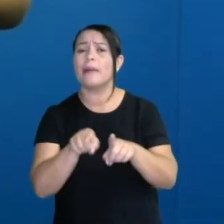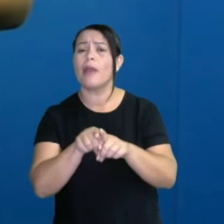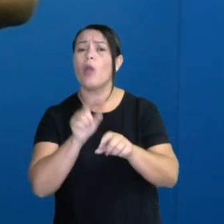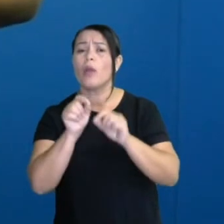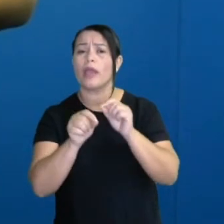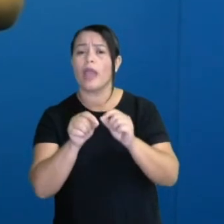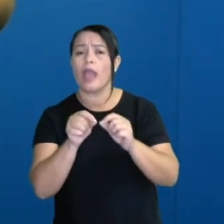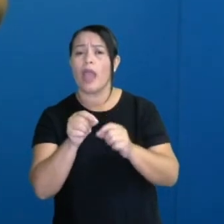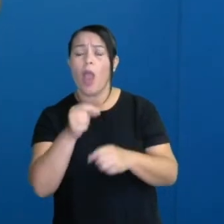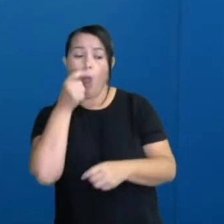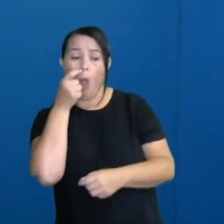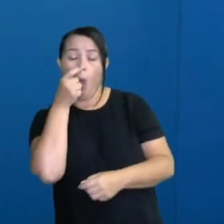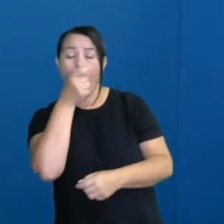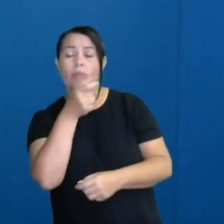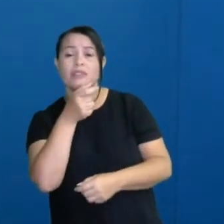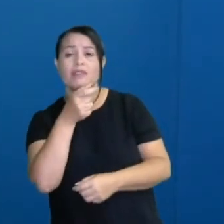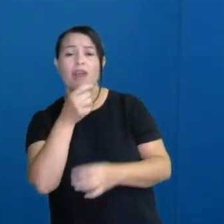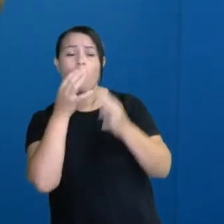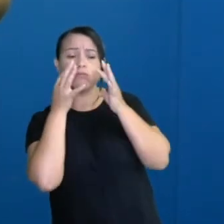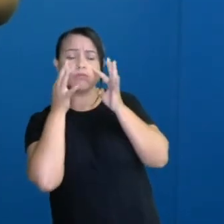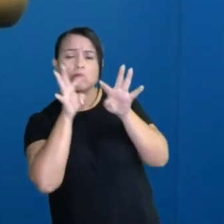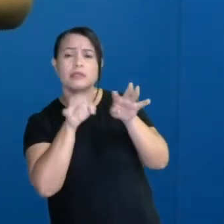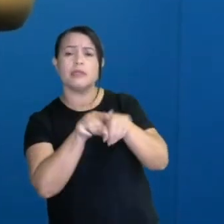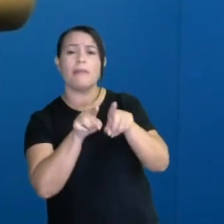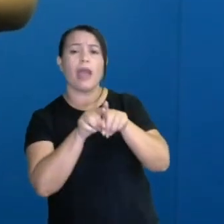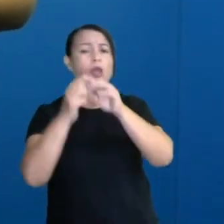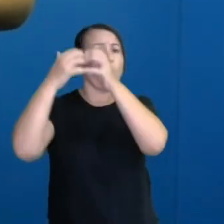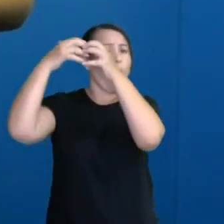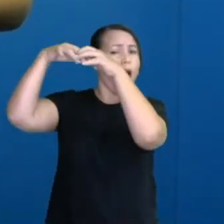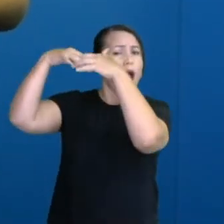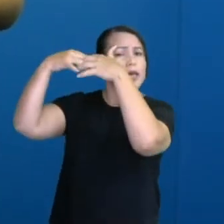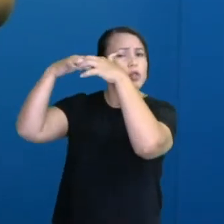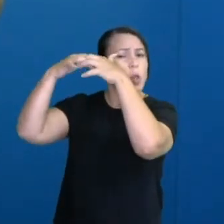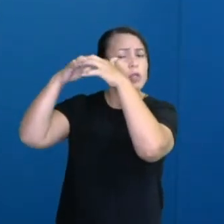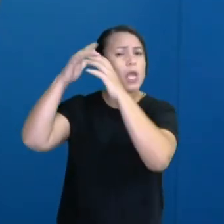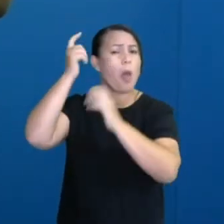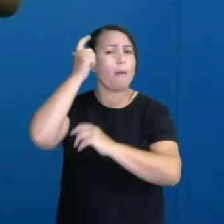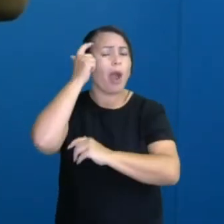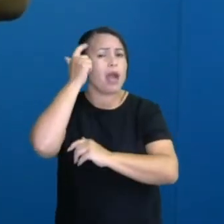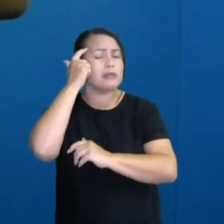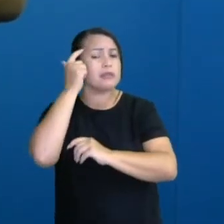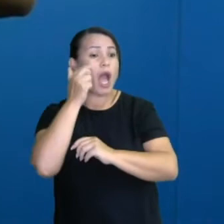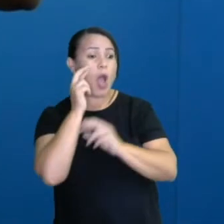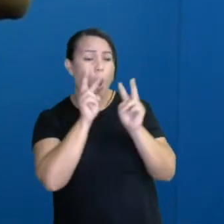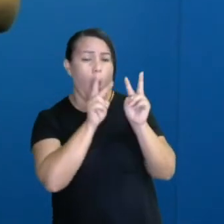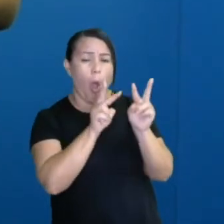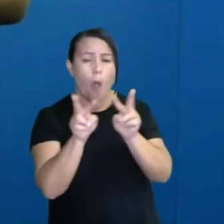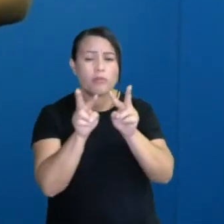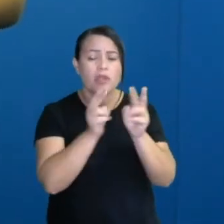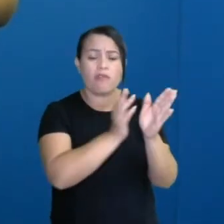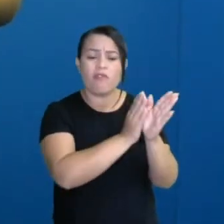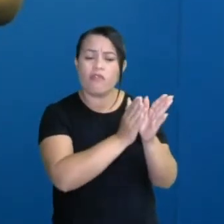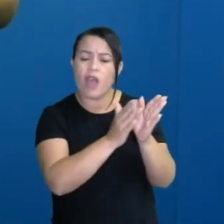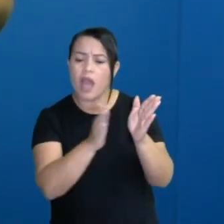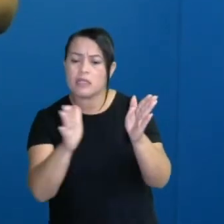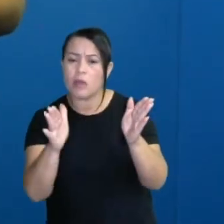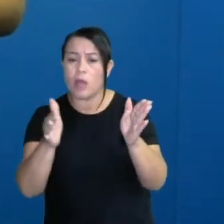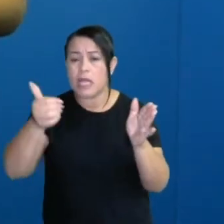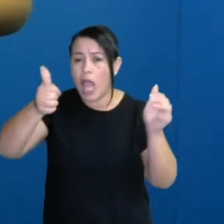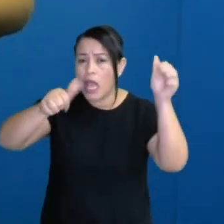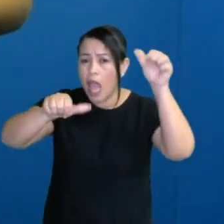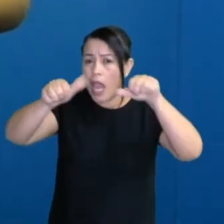do raciocínio, ok? Nós temos que observar a sequência e